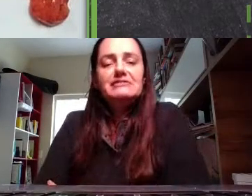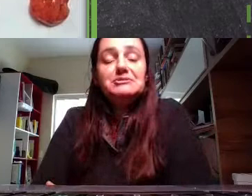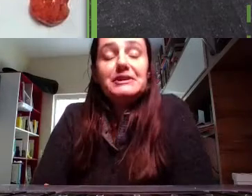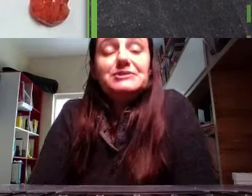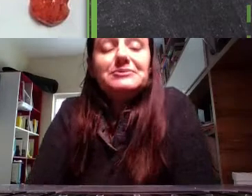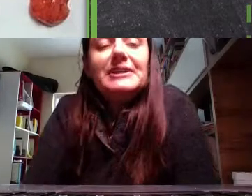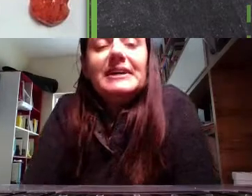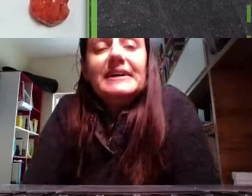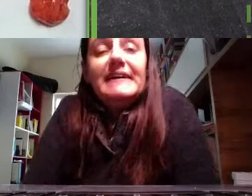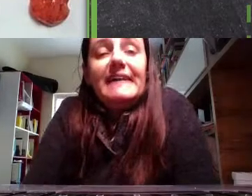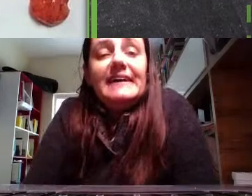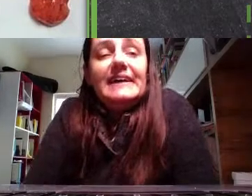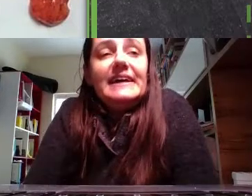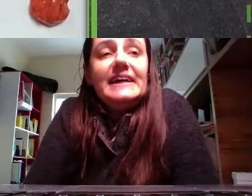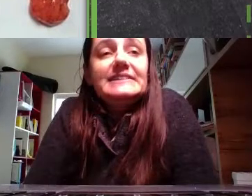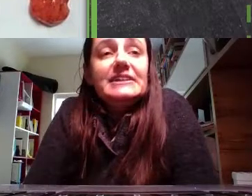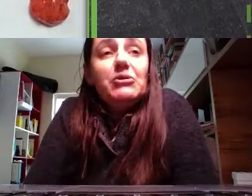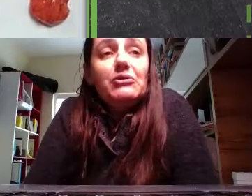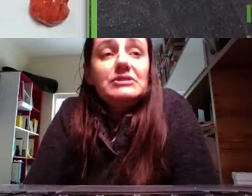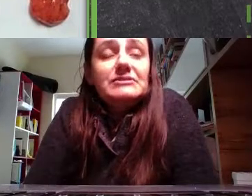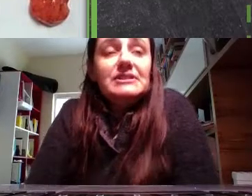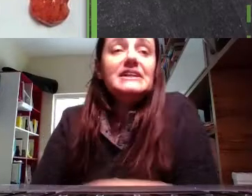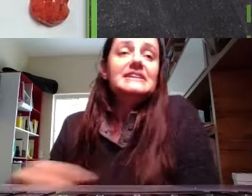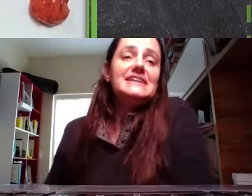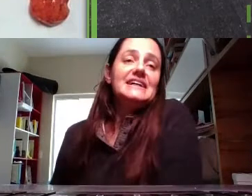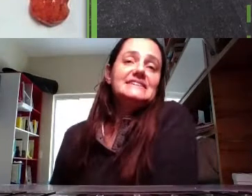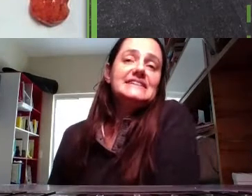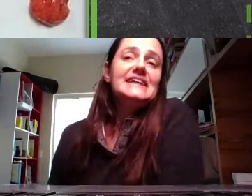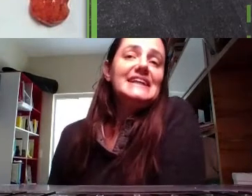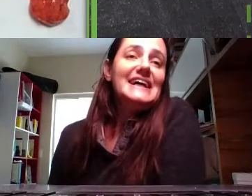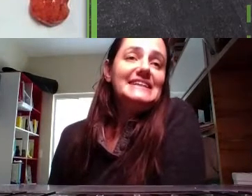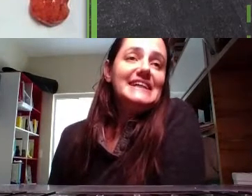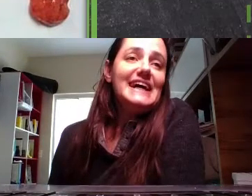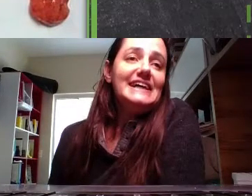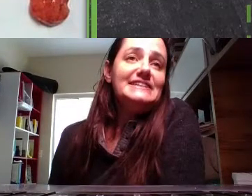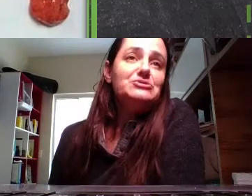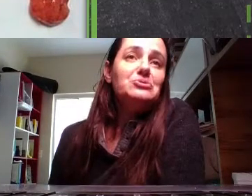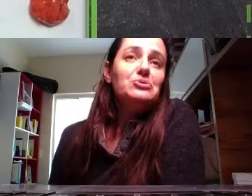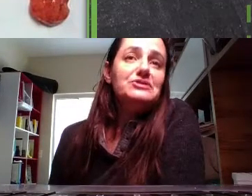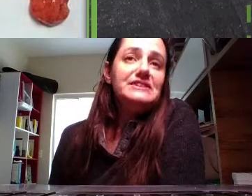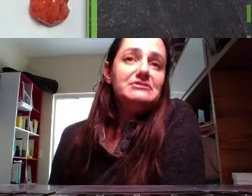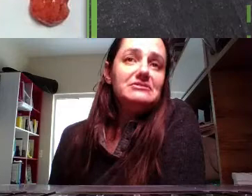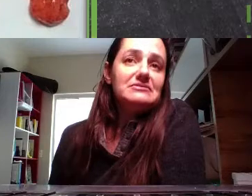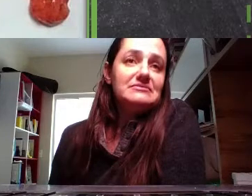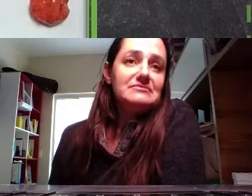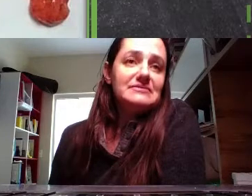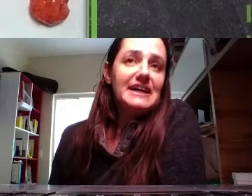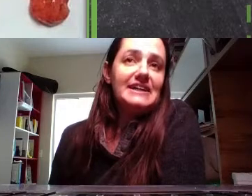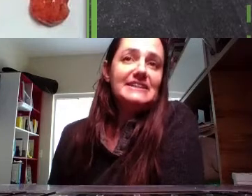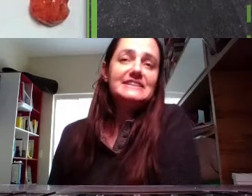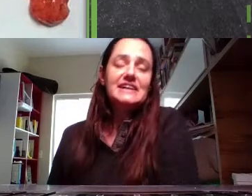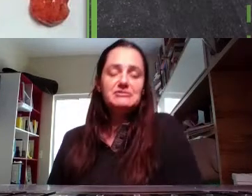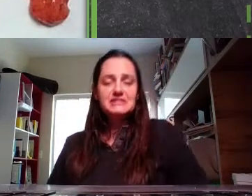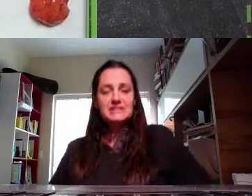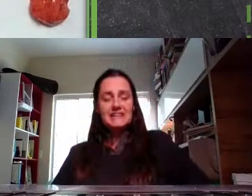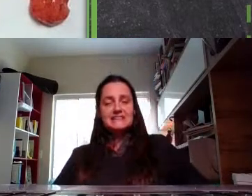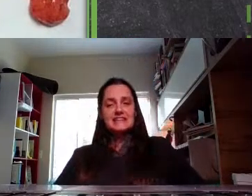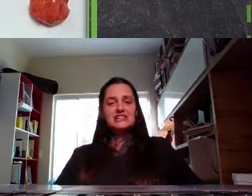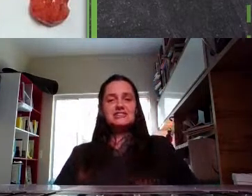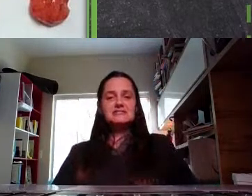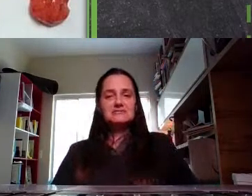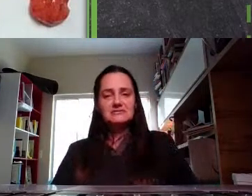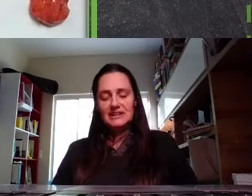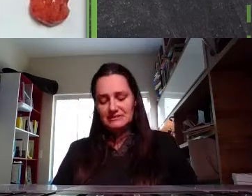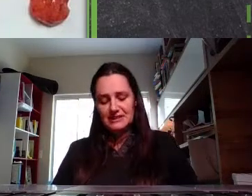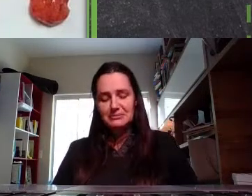bem pequenininhos mesmo. E eles se encontram nas laterais do útero, tá?